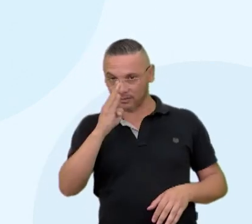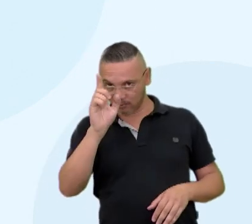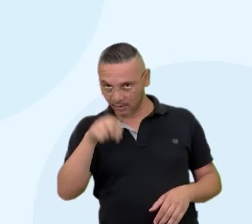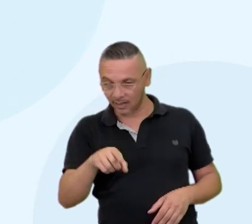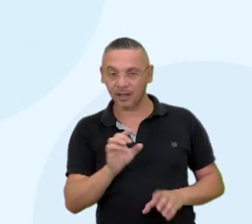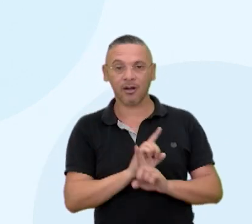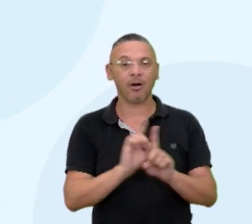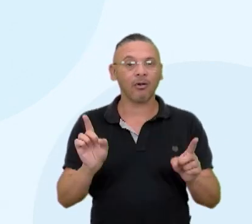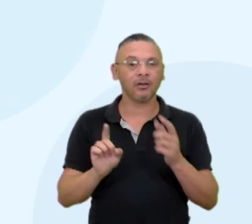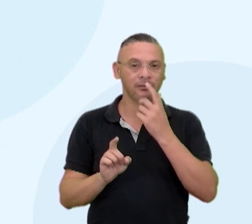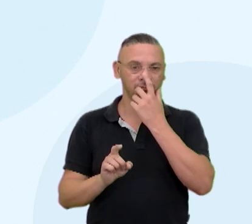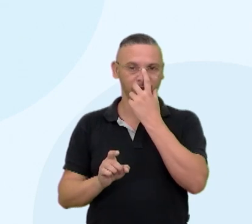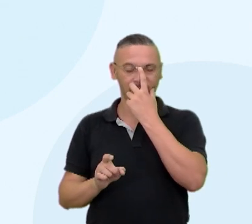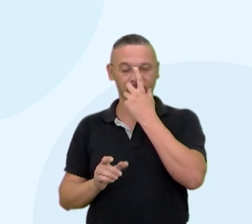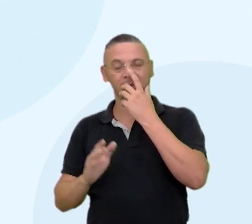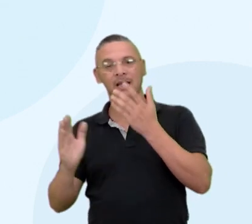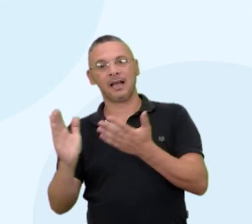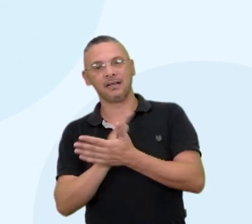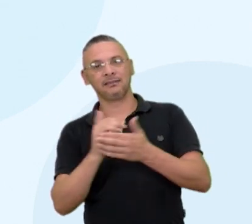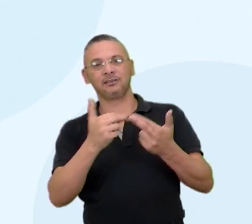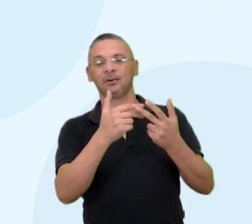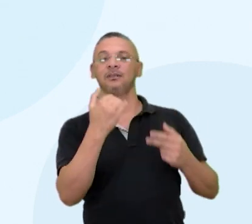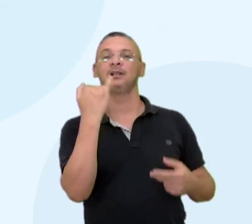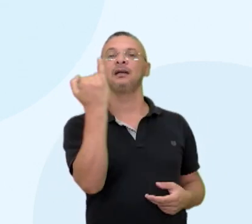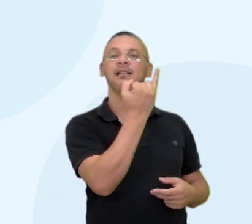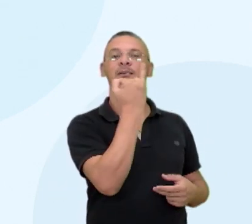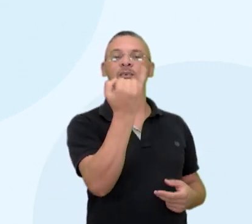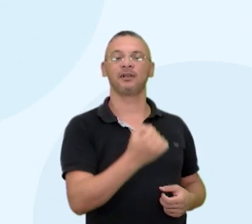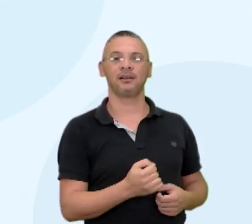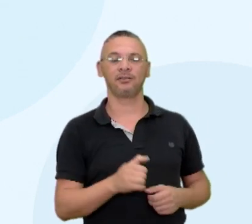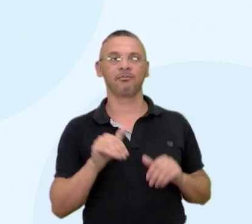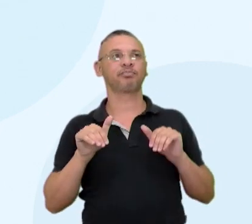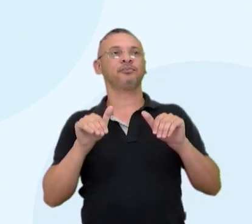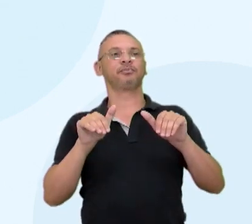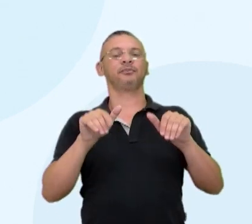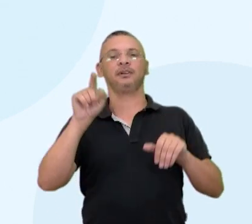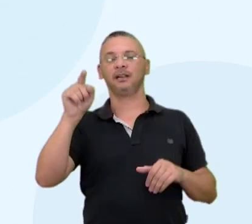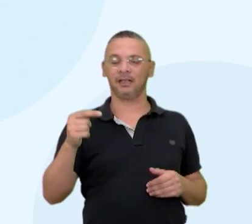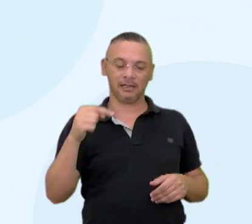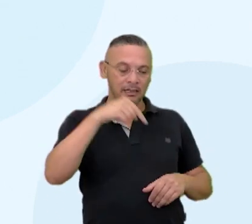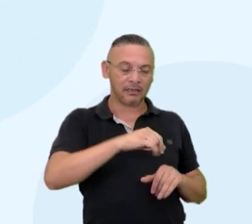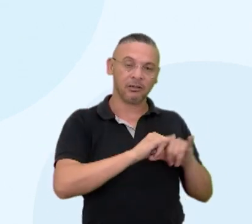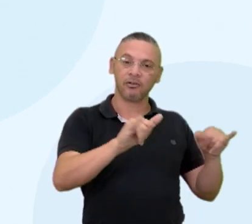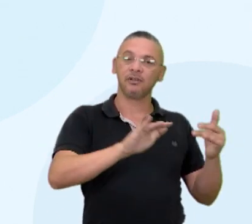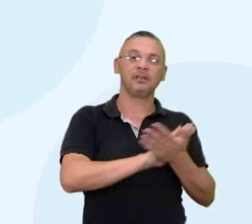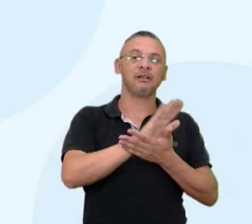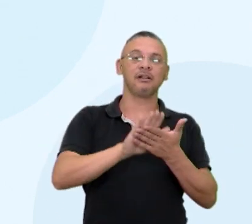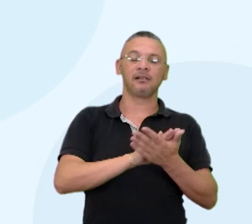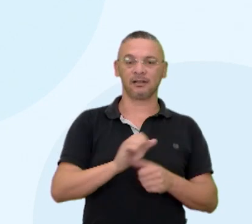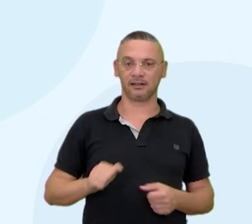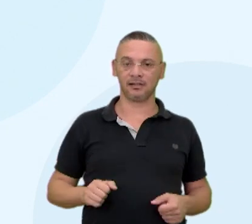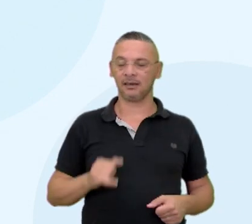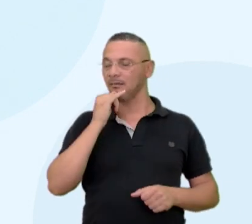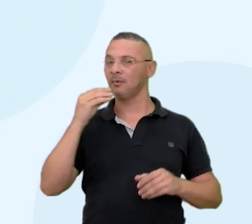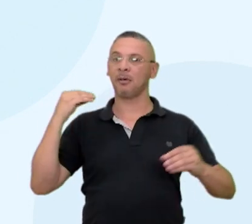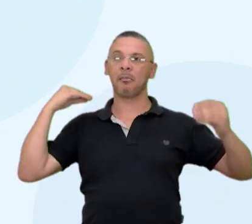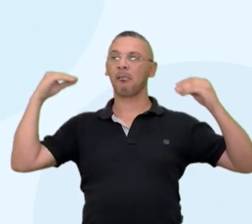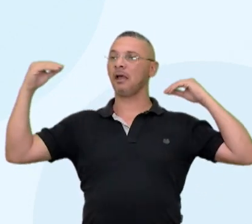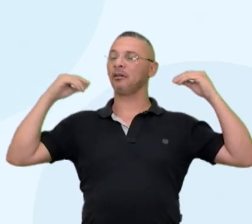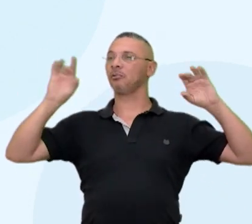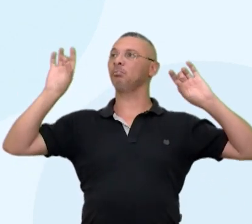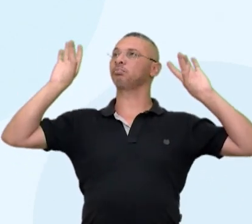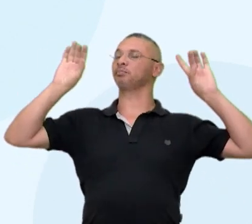as suas versões em sua origem? Então pensa nisso, quando for elaborar um observatório da imprensa, quando for ler